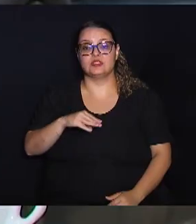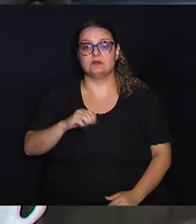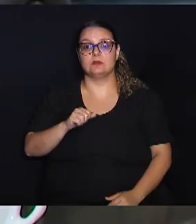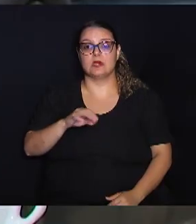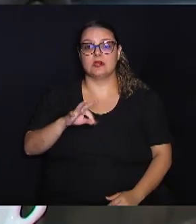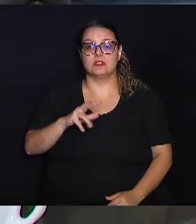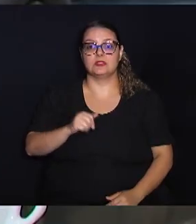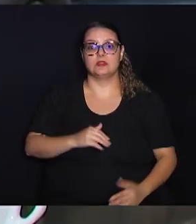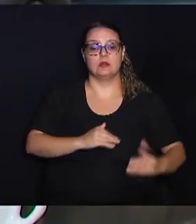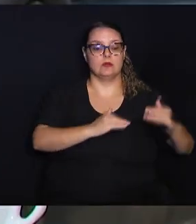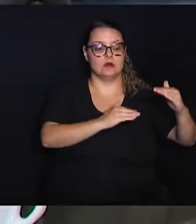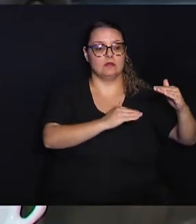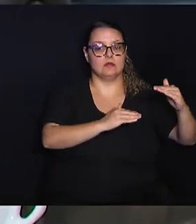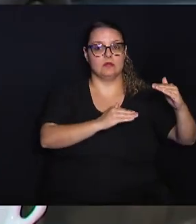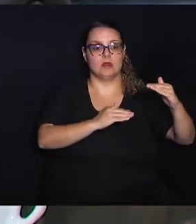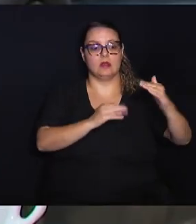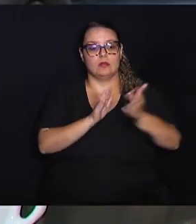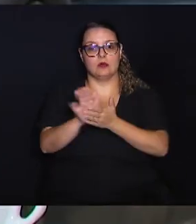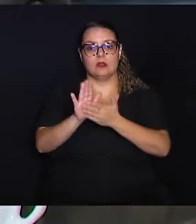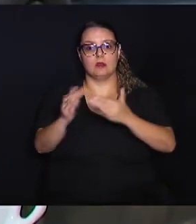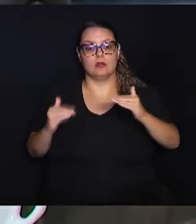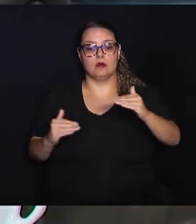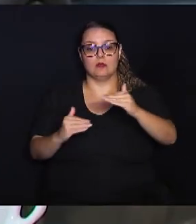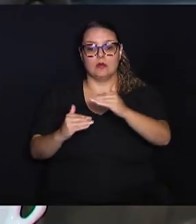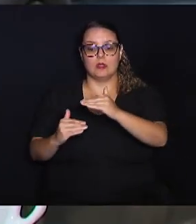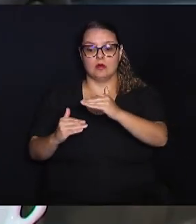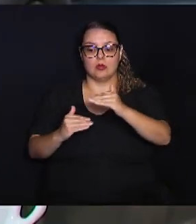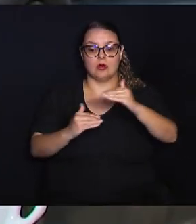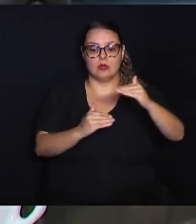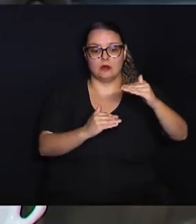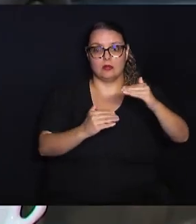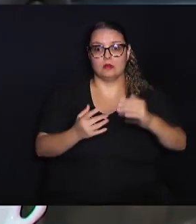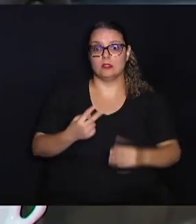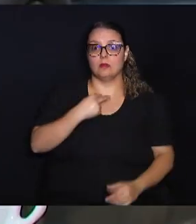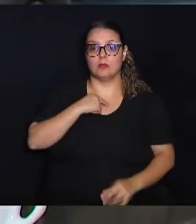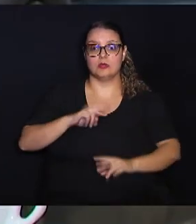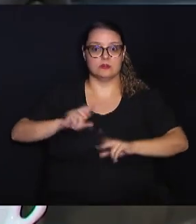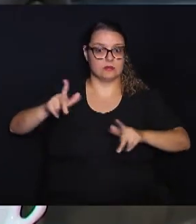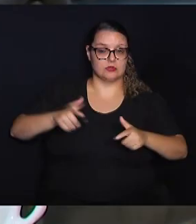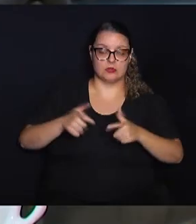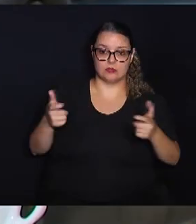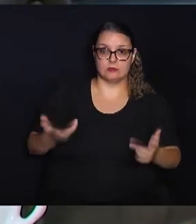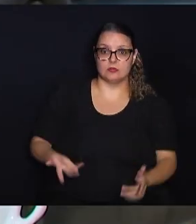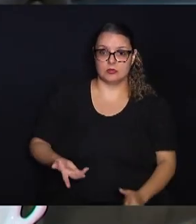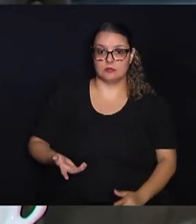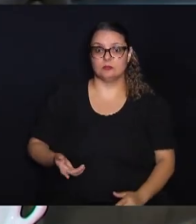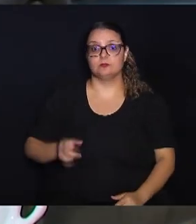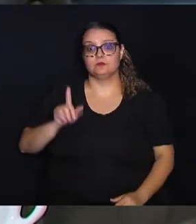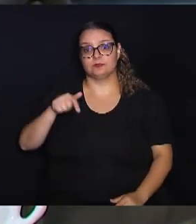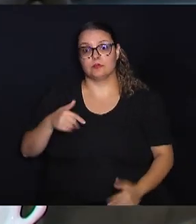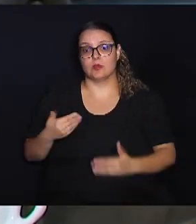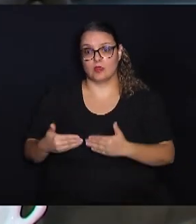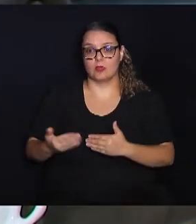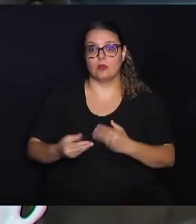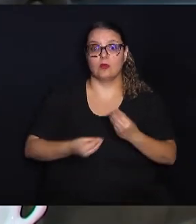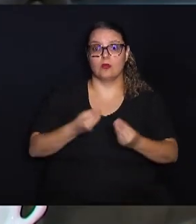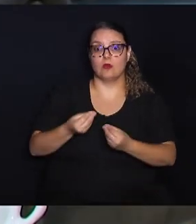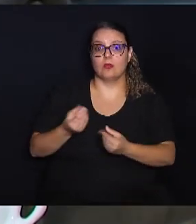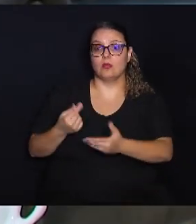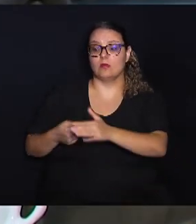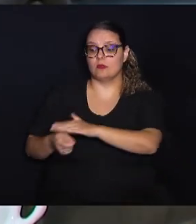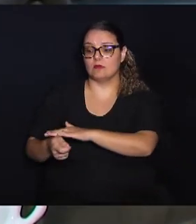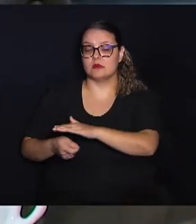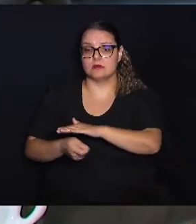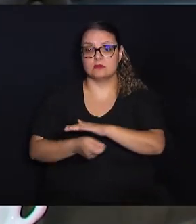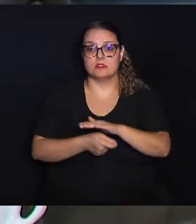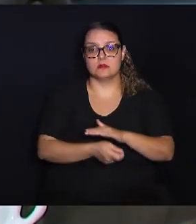das tarefas mais difíceis e importantes, para ficar bem próximo da realidade. E a partir daí, onde vai ser aplicada essa receita?